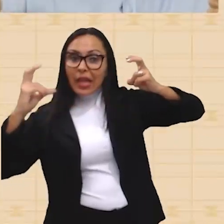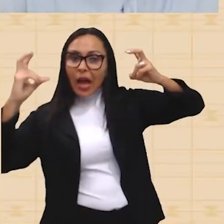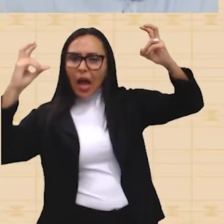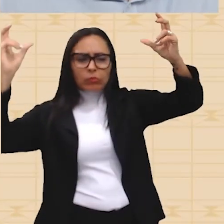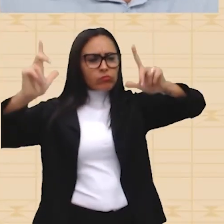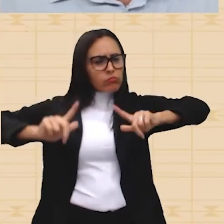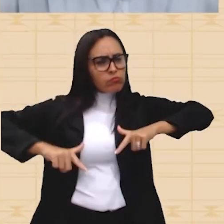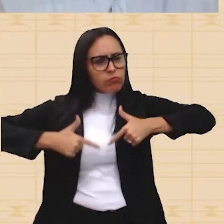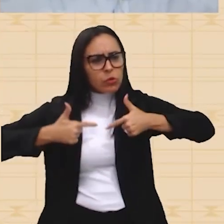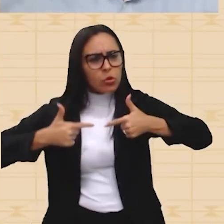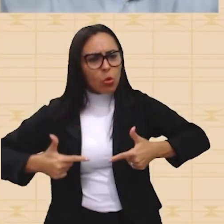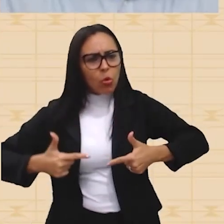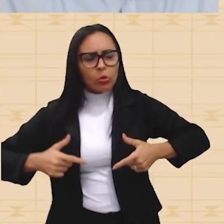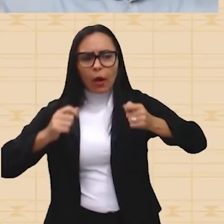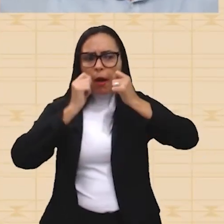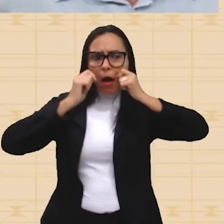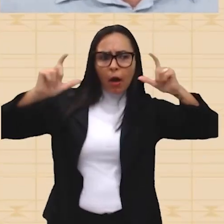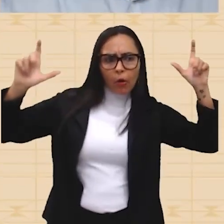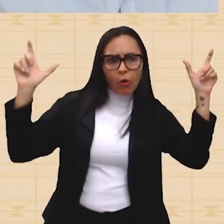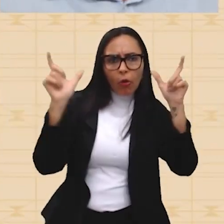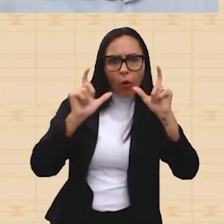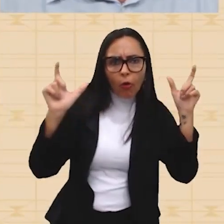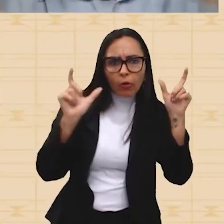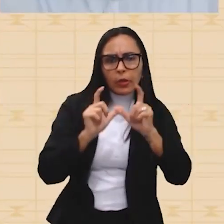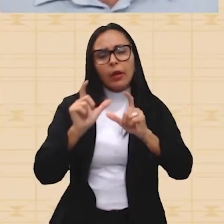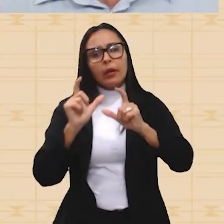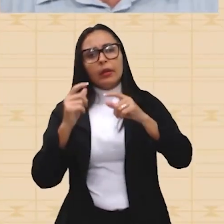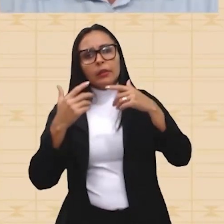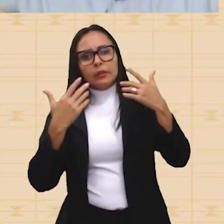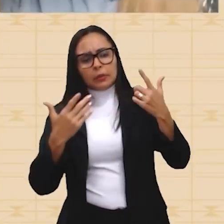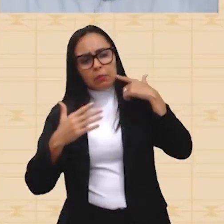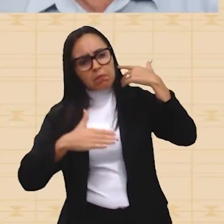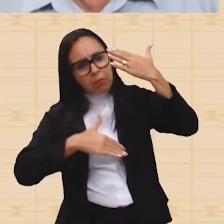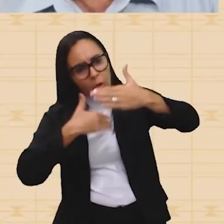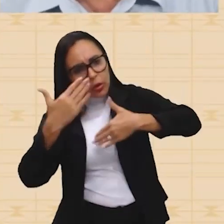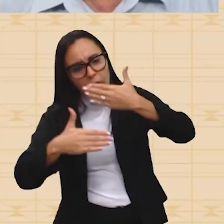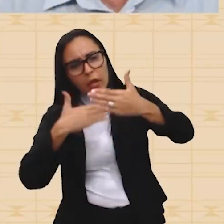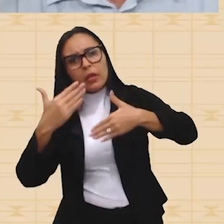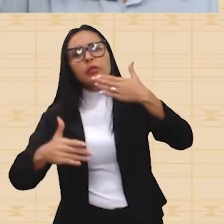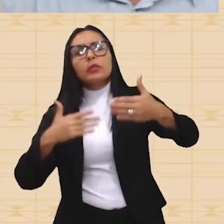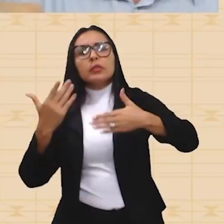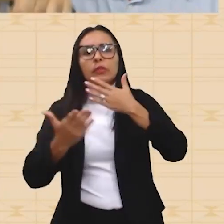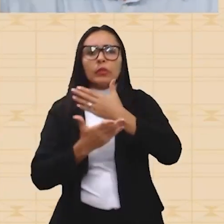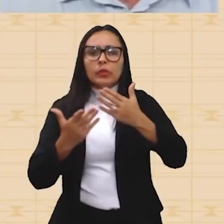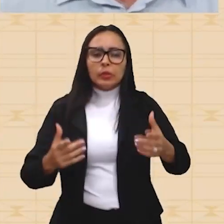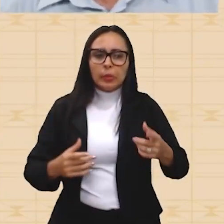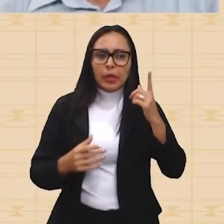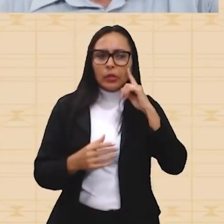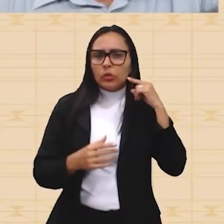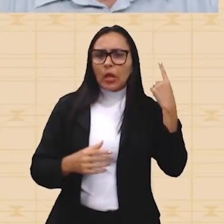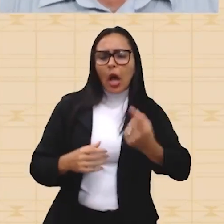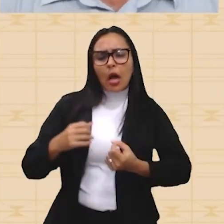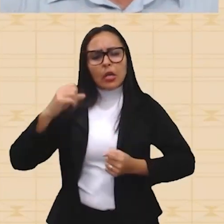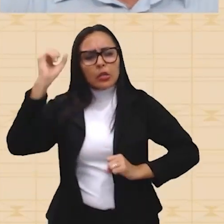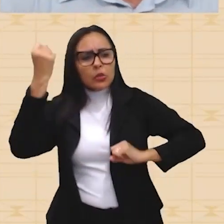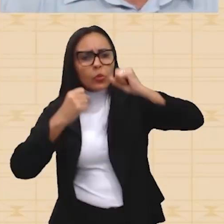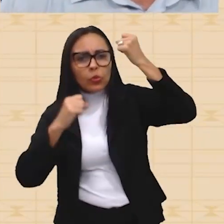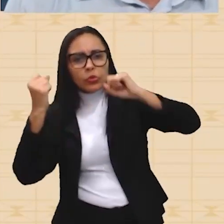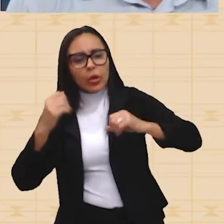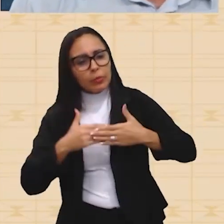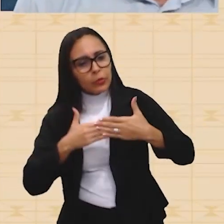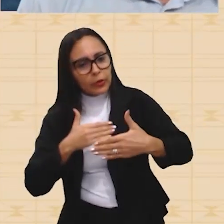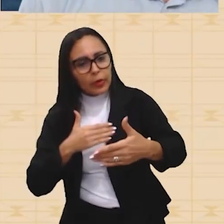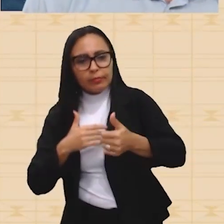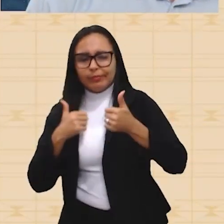que acorda, levanta, se ergue, produz, progresso, desenvolvimento, né? Indústria, por aí vai,